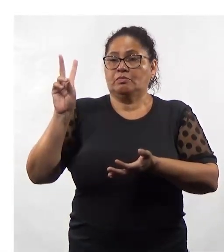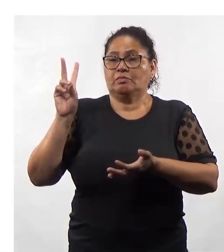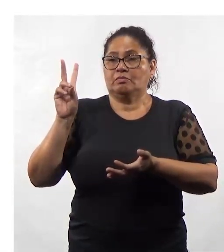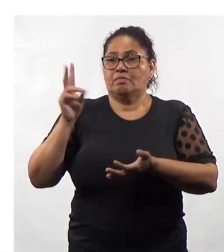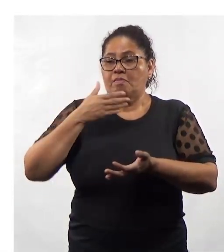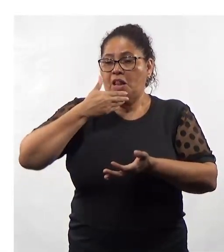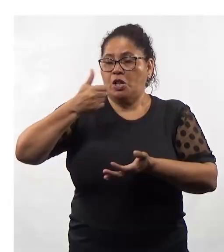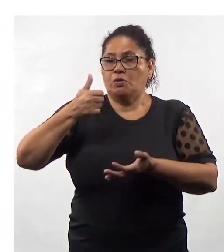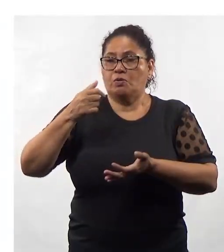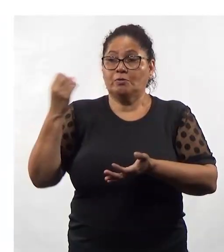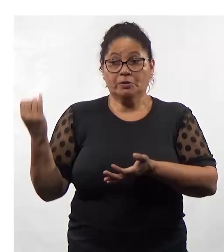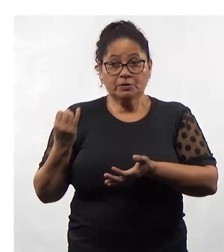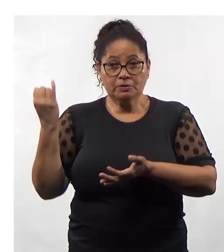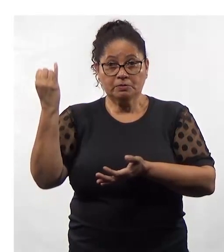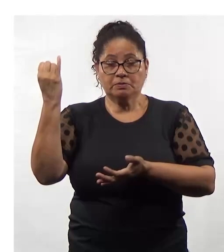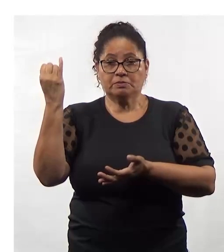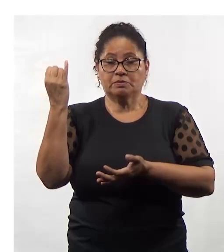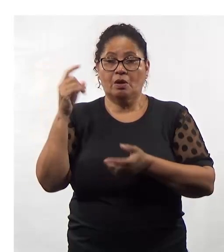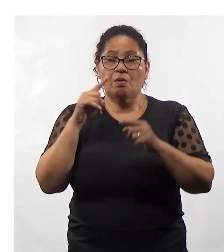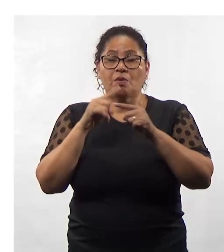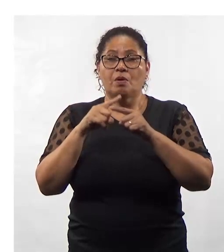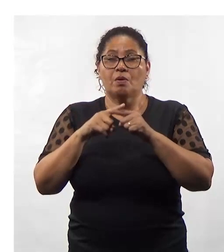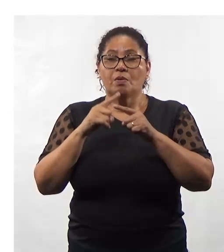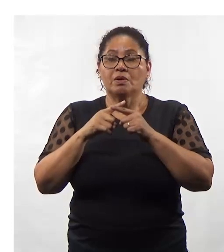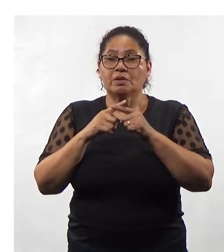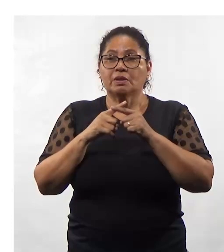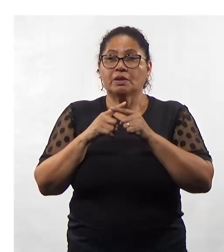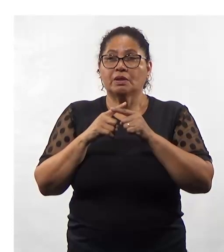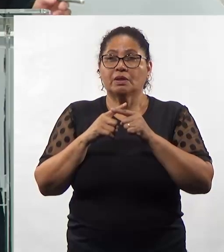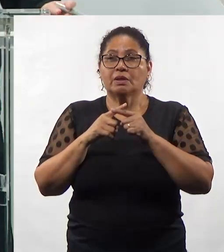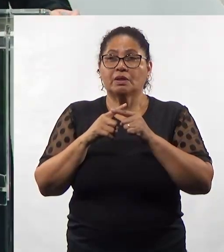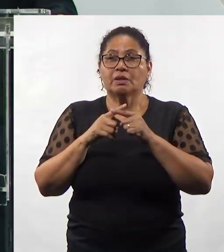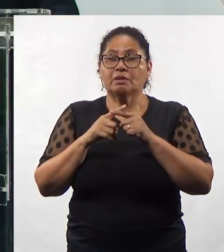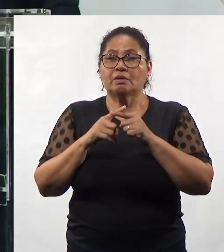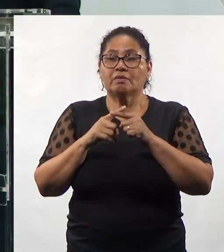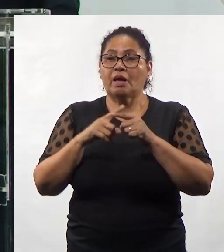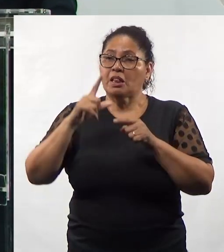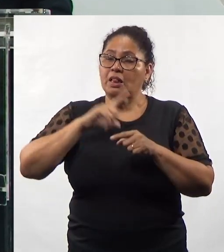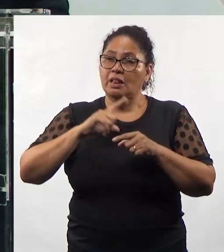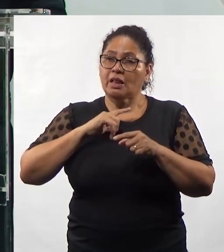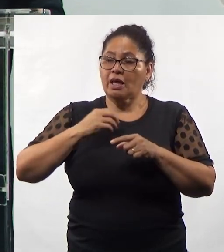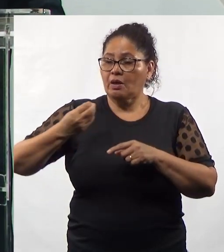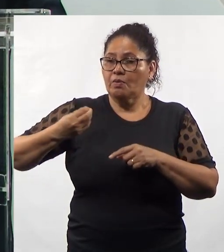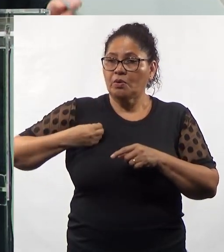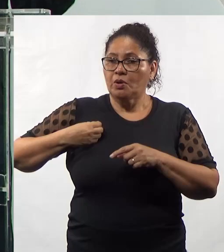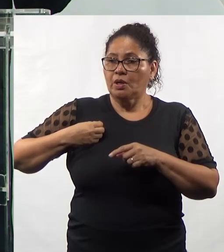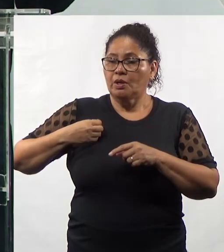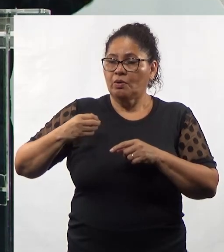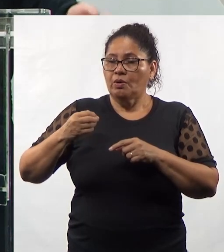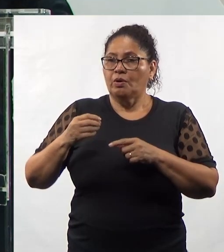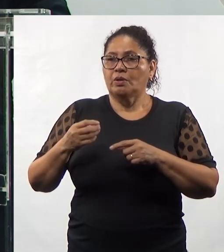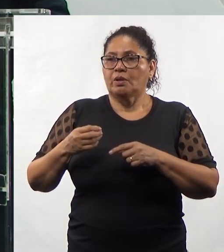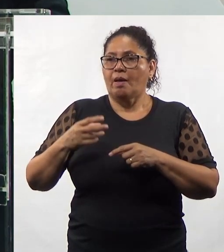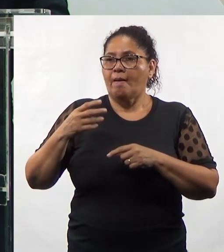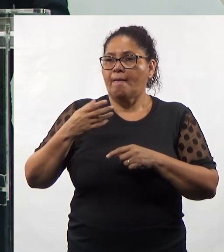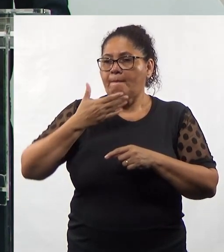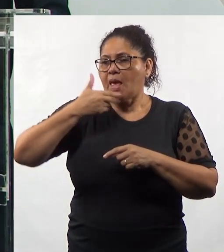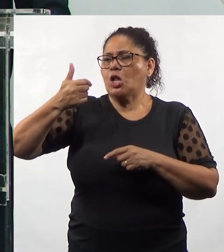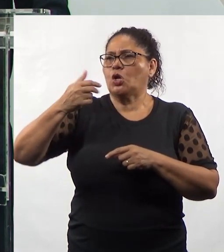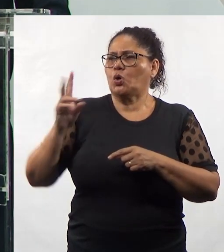quê, pessoal? Isso aqui é importante. Por que que ele vai possuir uma nota maior,